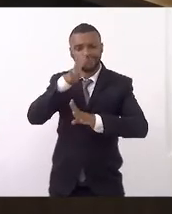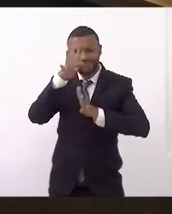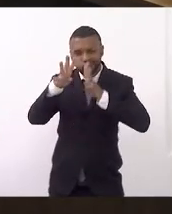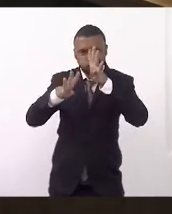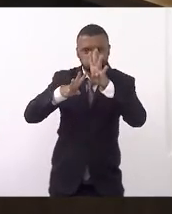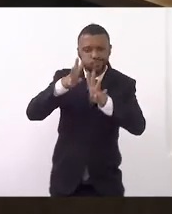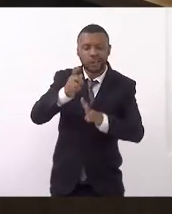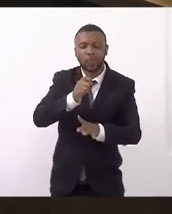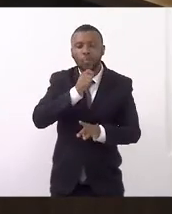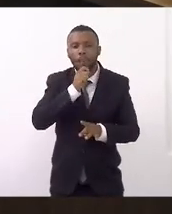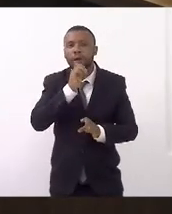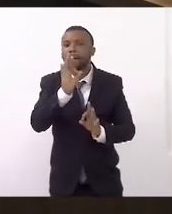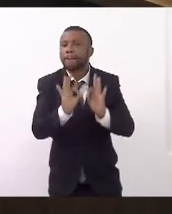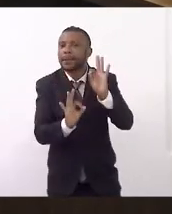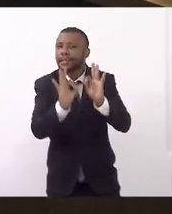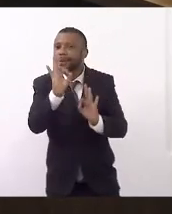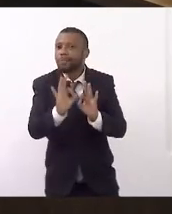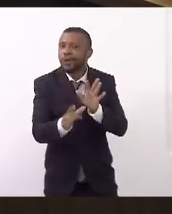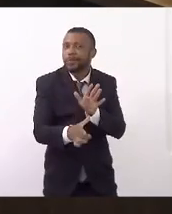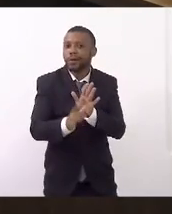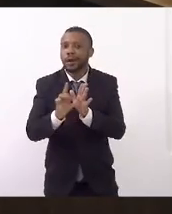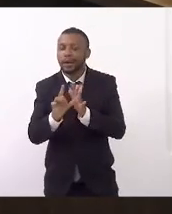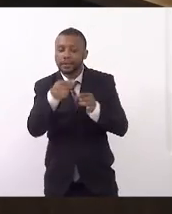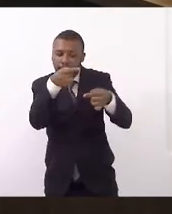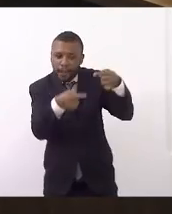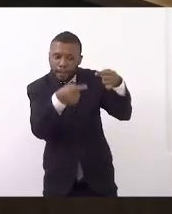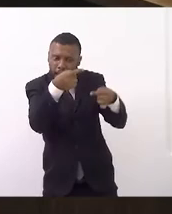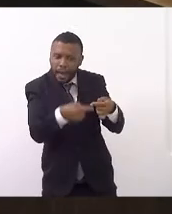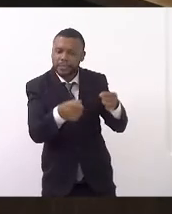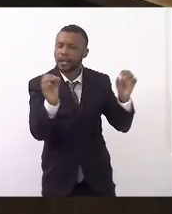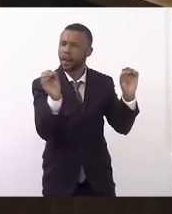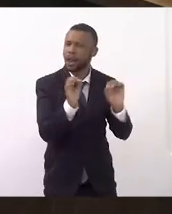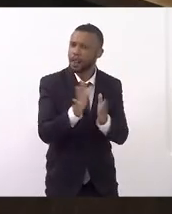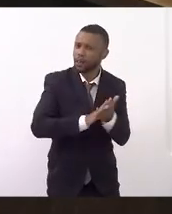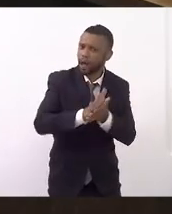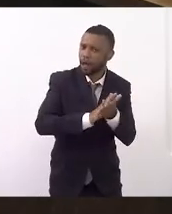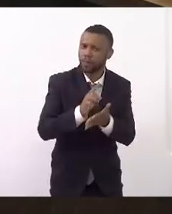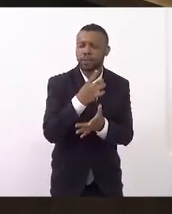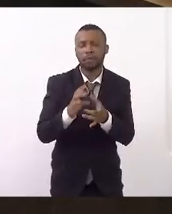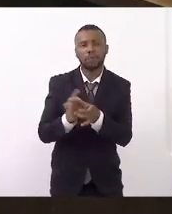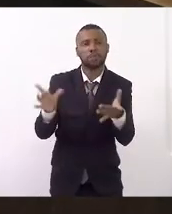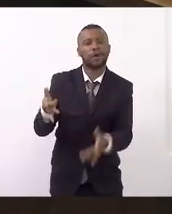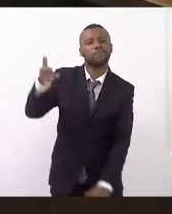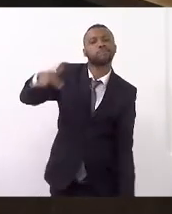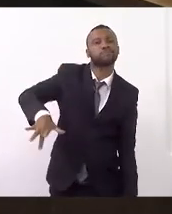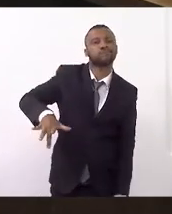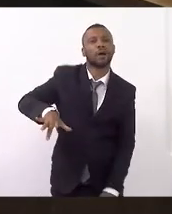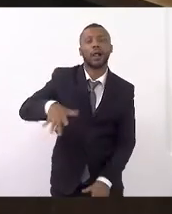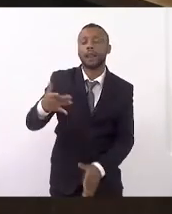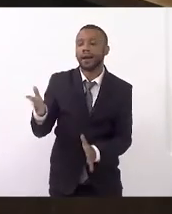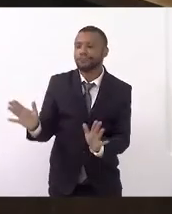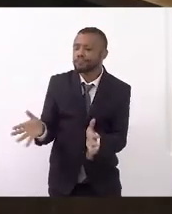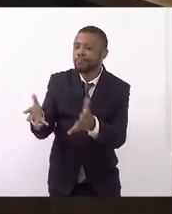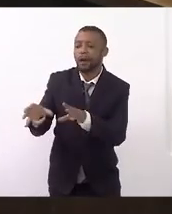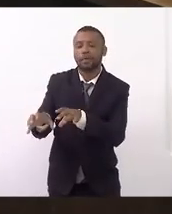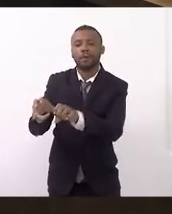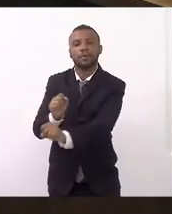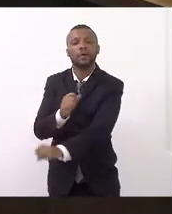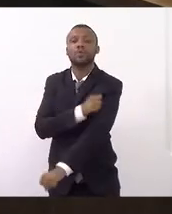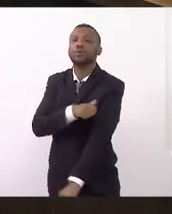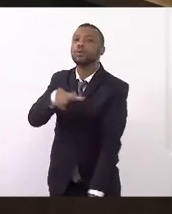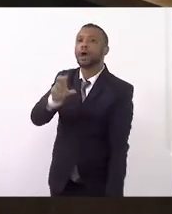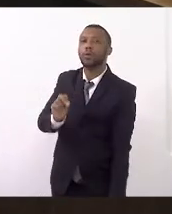tão sem planejamento, o que a gente está permitindo é a precarização da formação dos nossos estudantes.